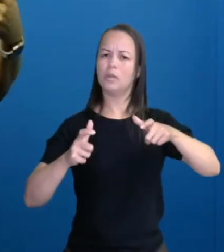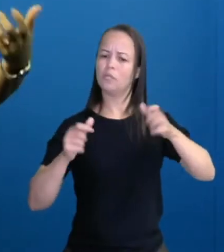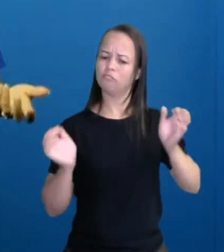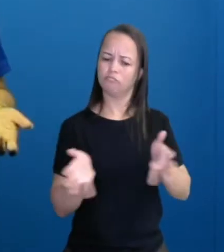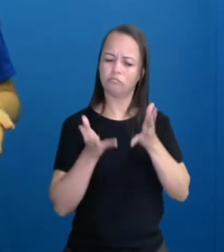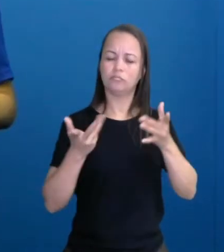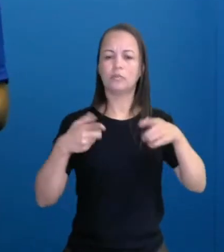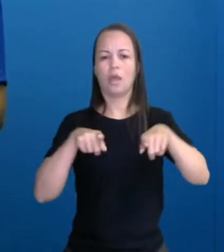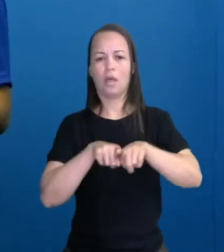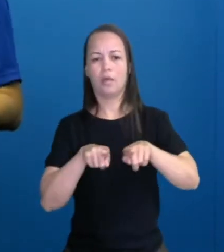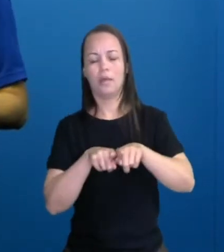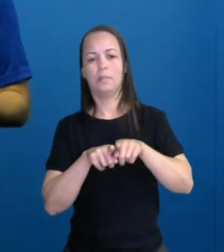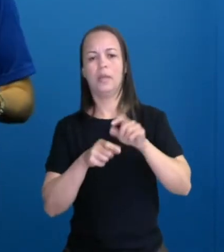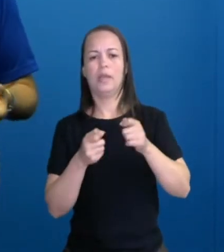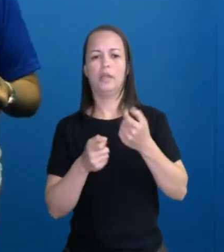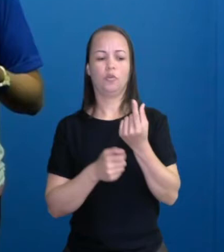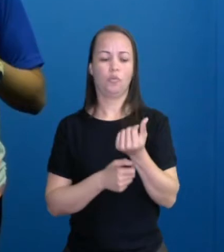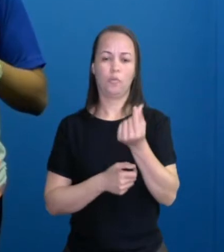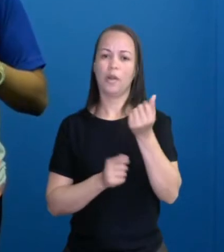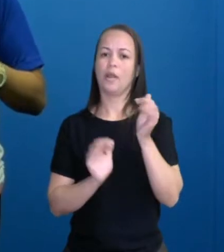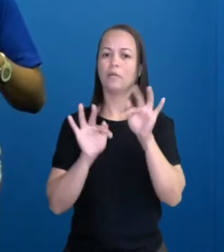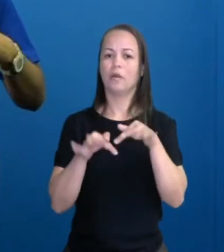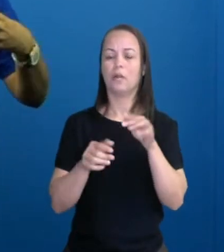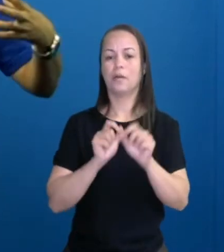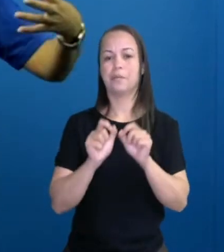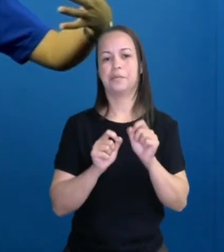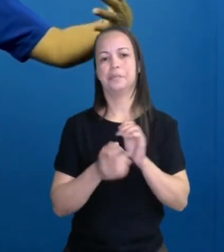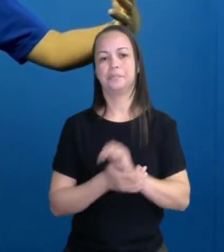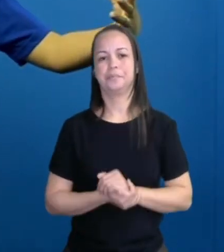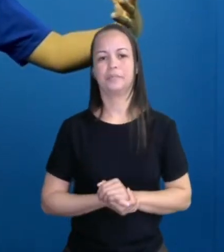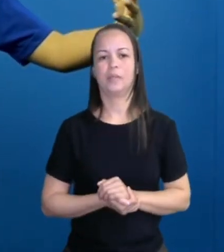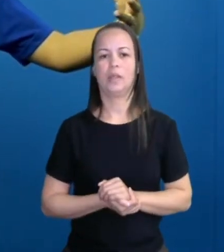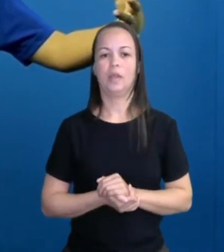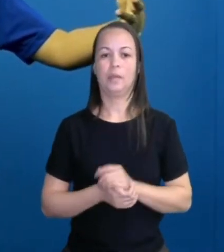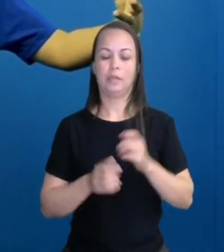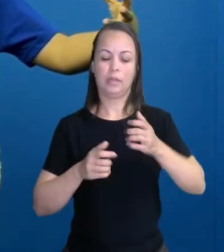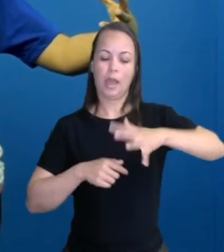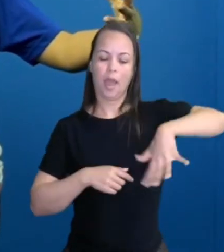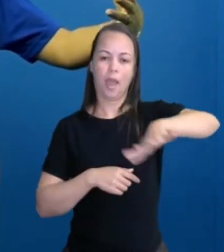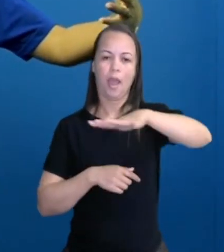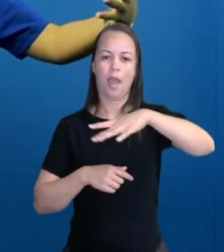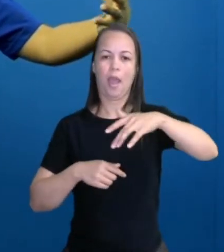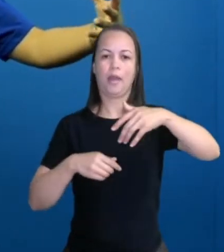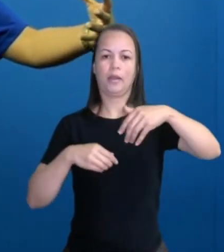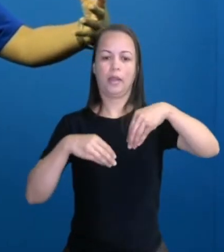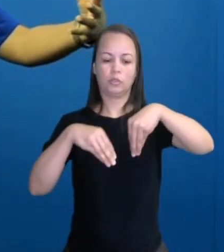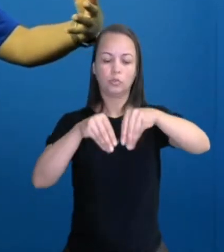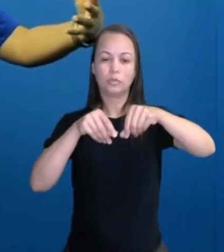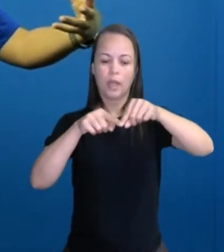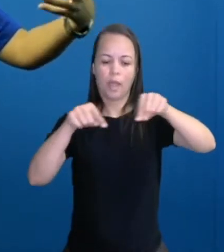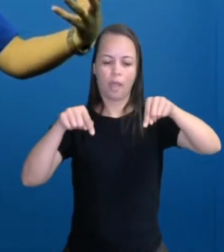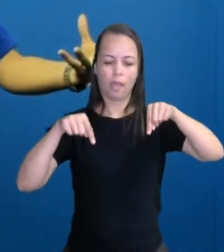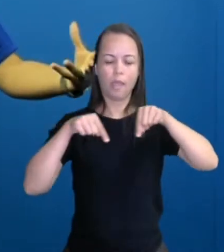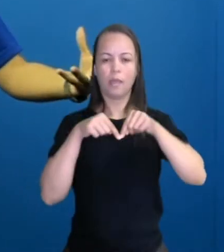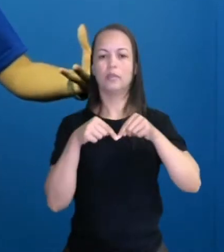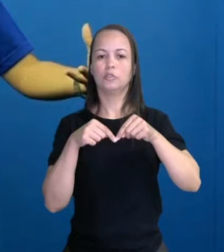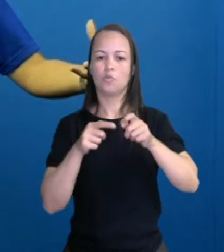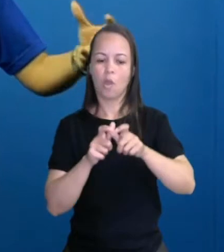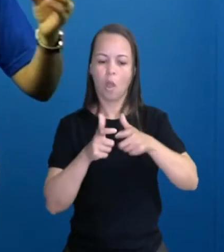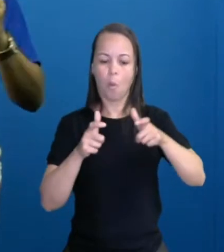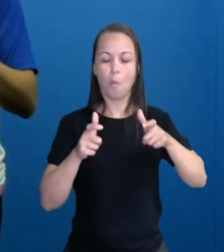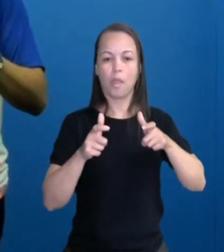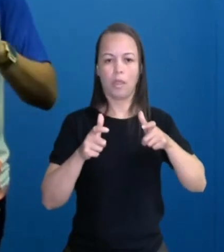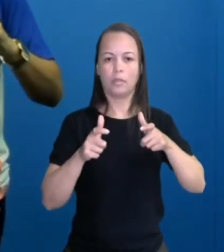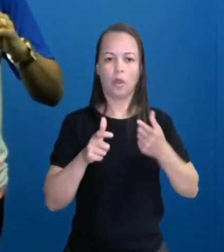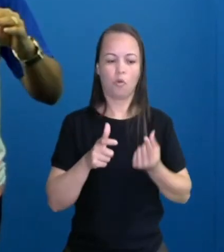influencia no preço final. À medida que a área do terreno aumenta, o preço também vai aumentando